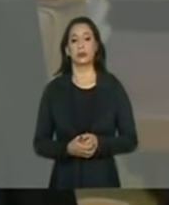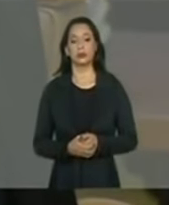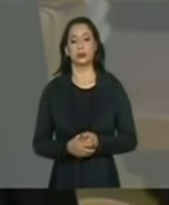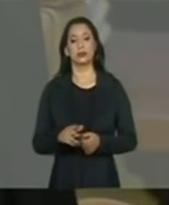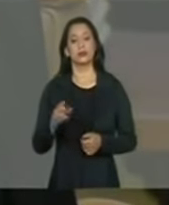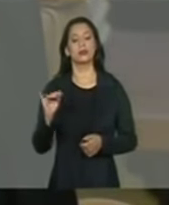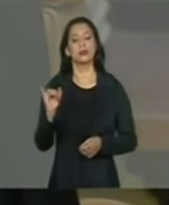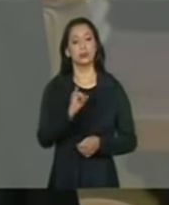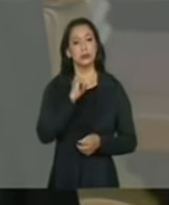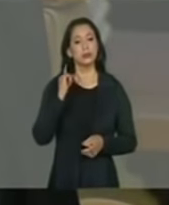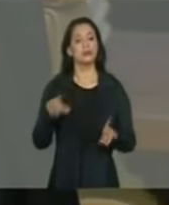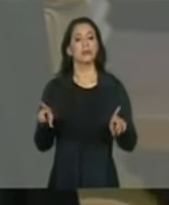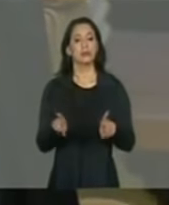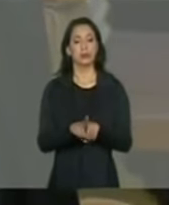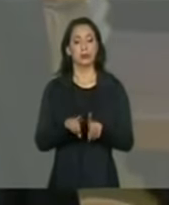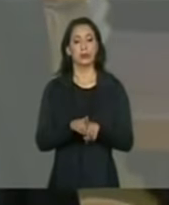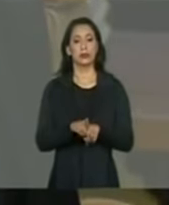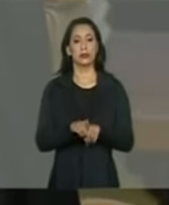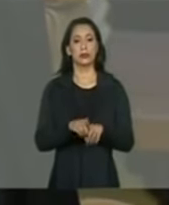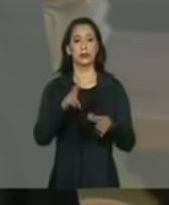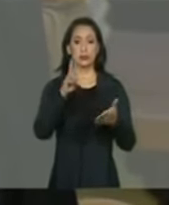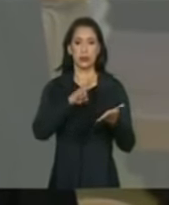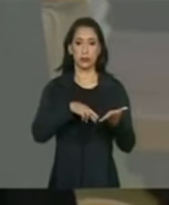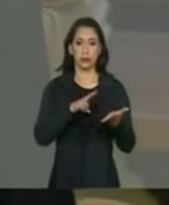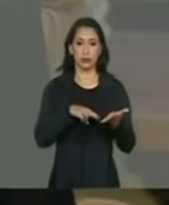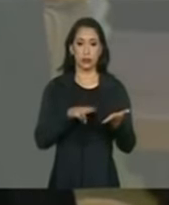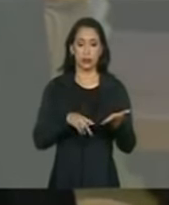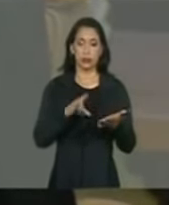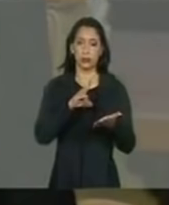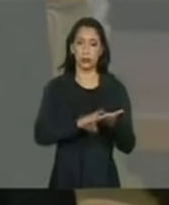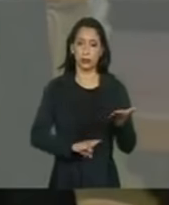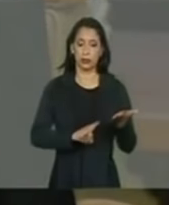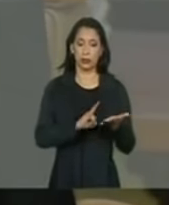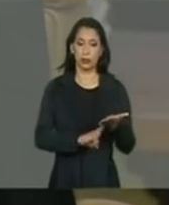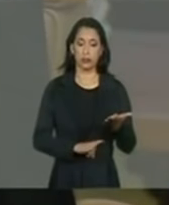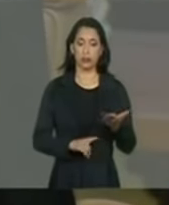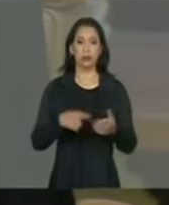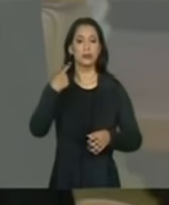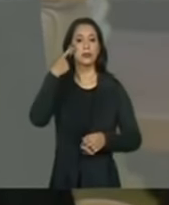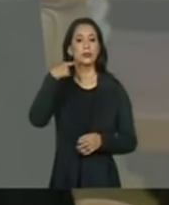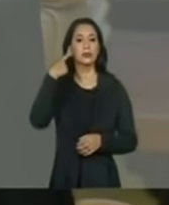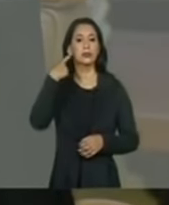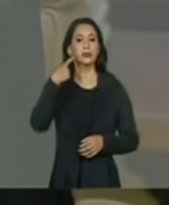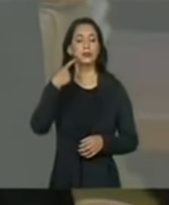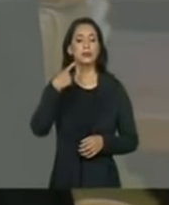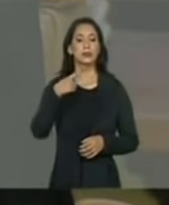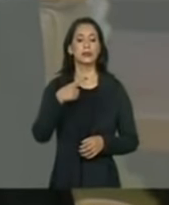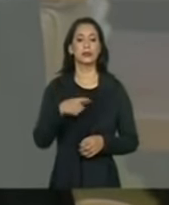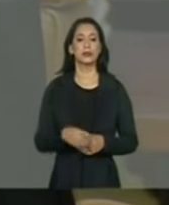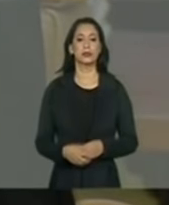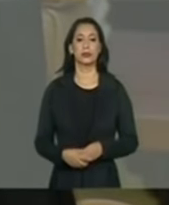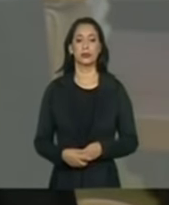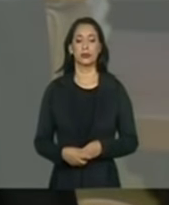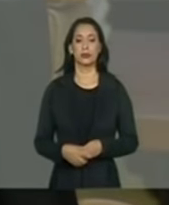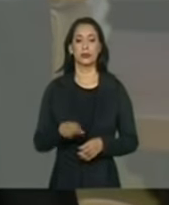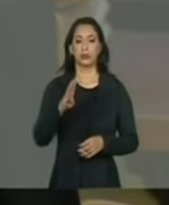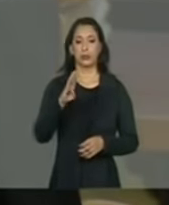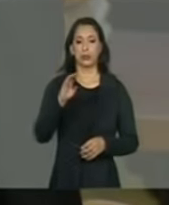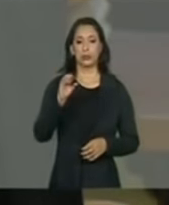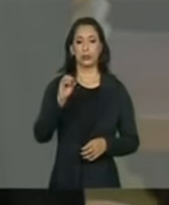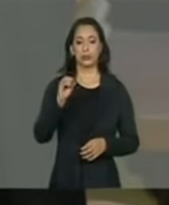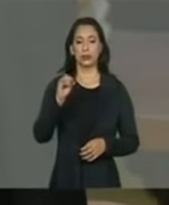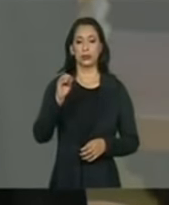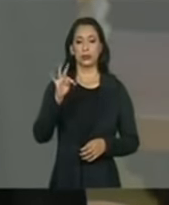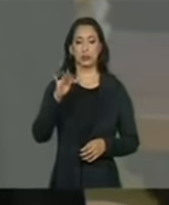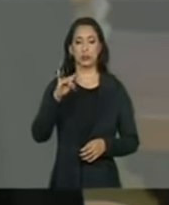magistério que eu reproduzo a efeito do cumentação do eminente advogado sorbier paulo cruz bottini ilustre